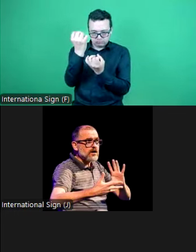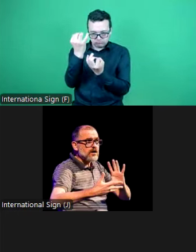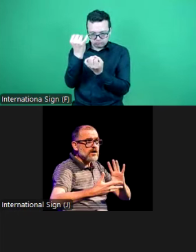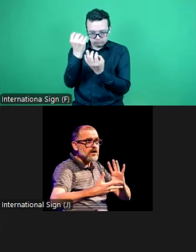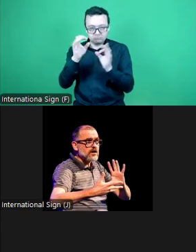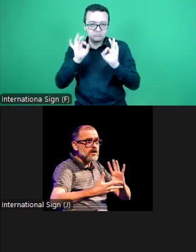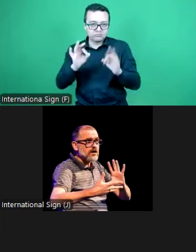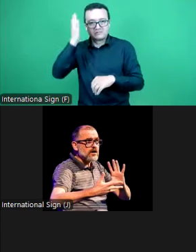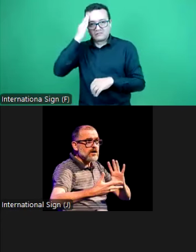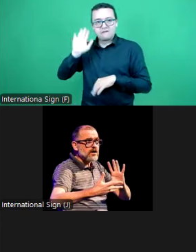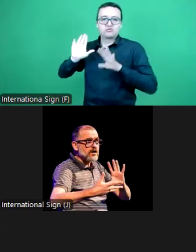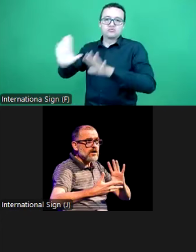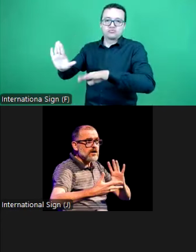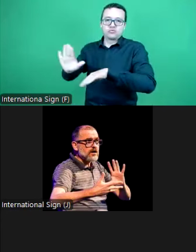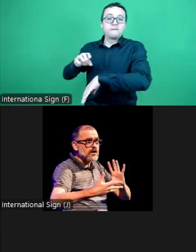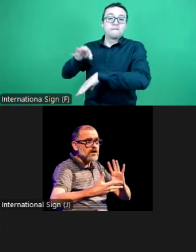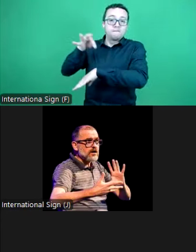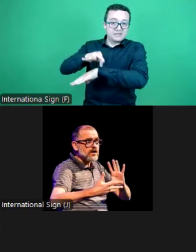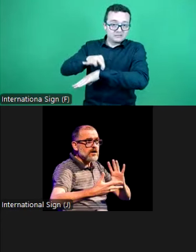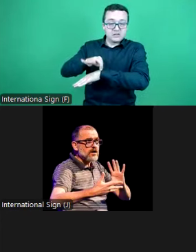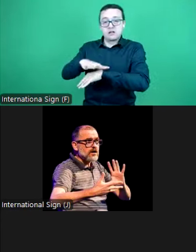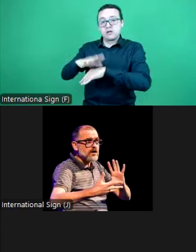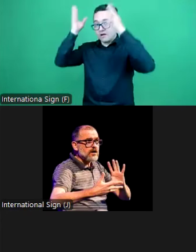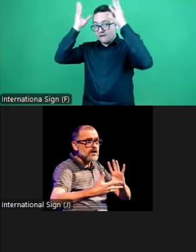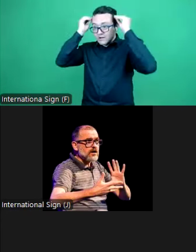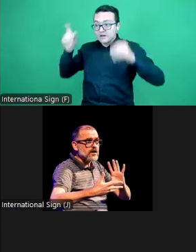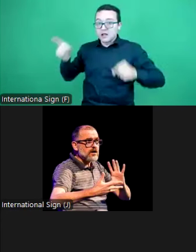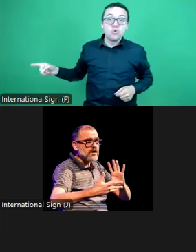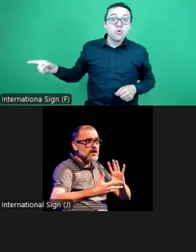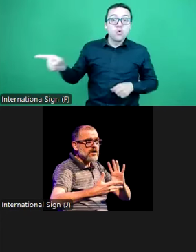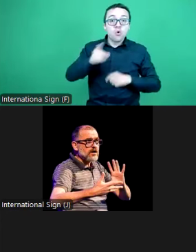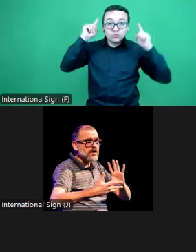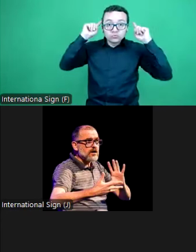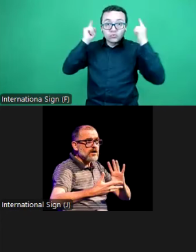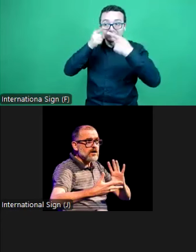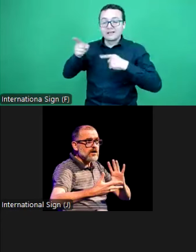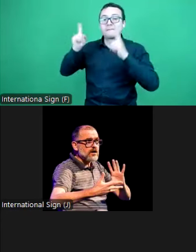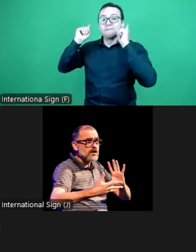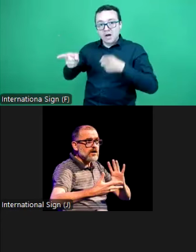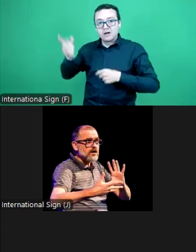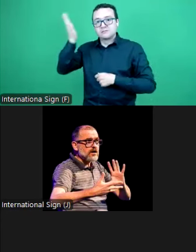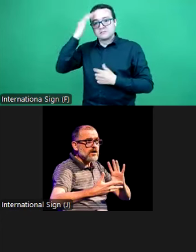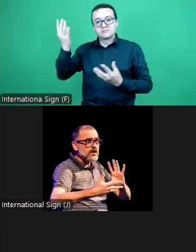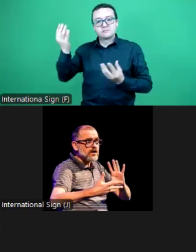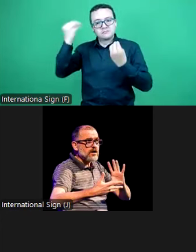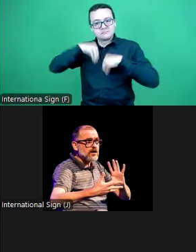que estão envolvidas com um trabalho de saúde, todas